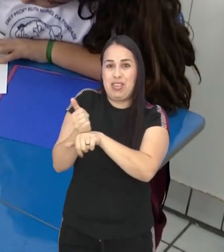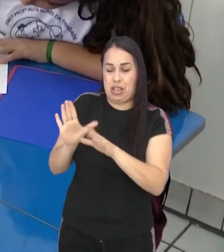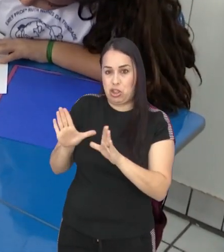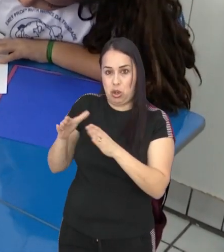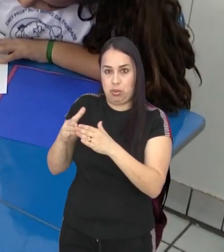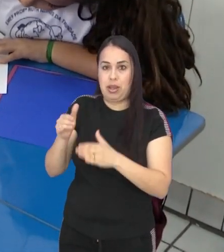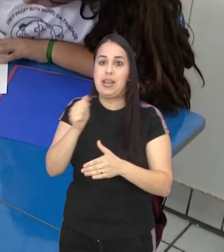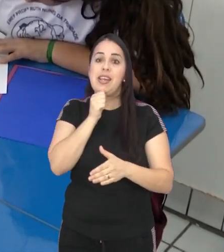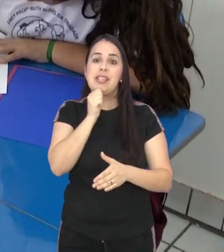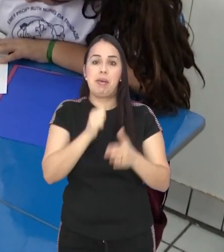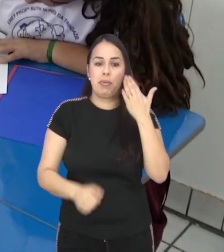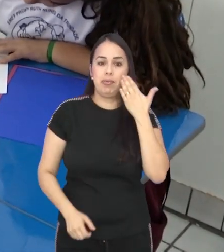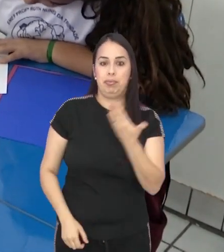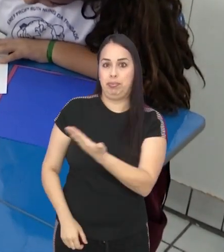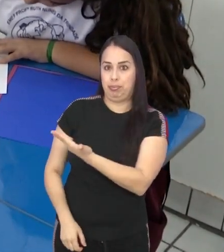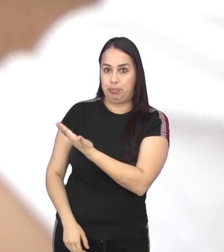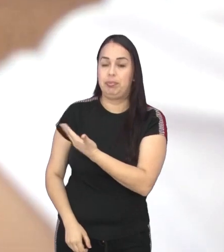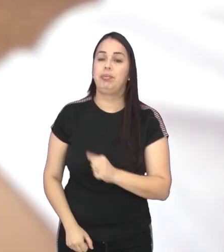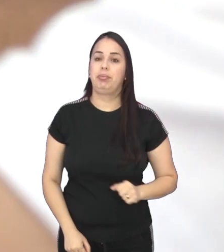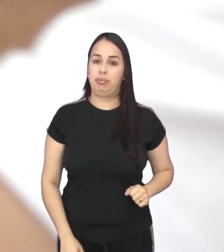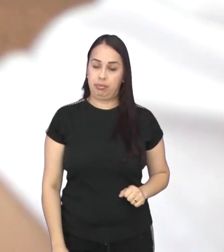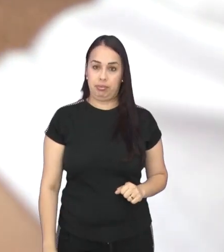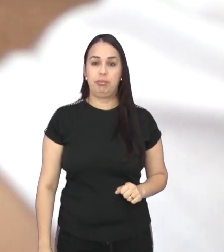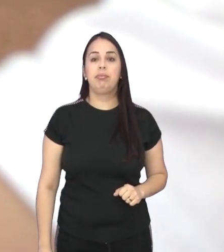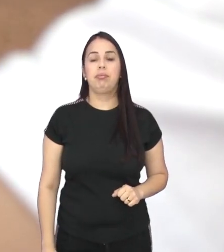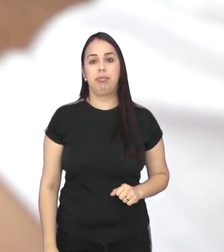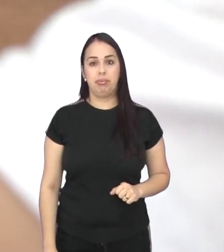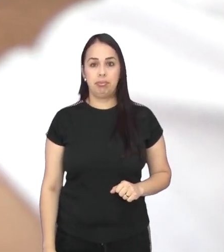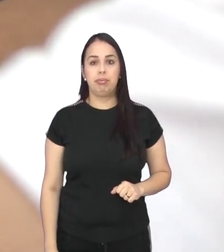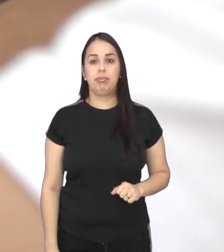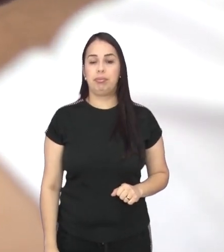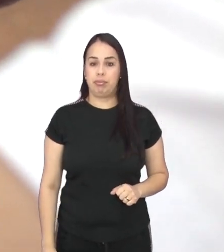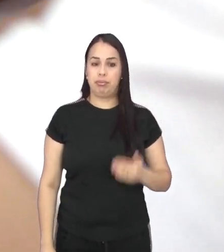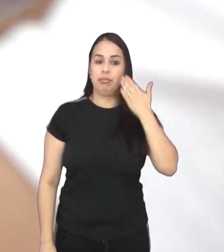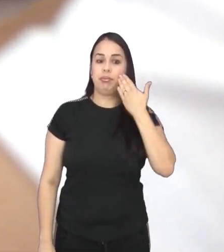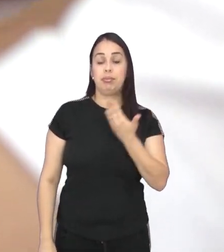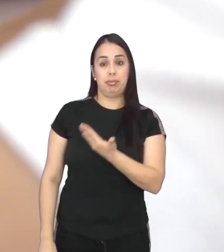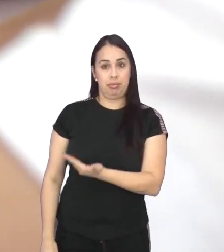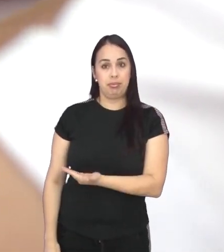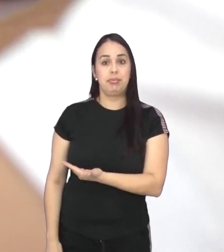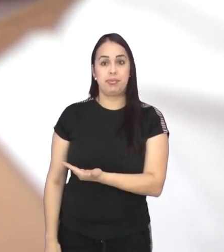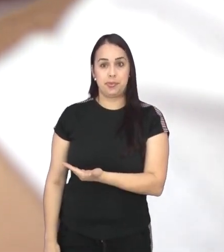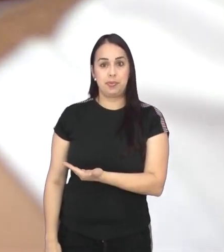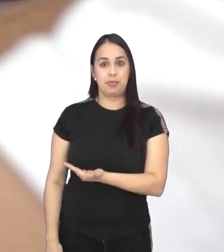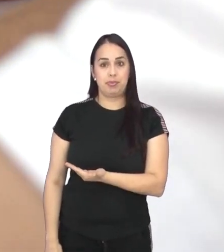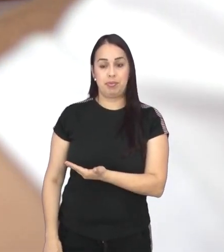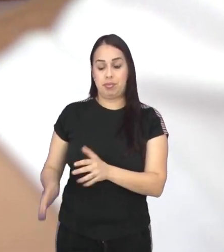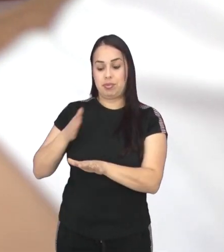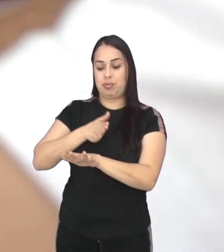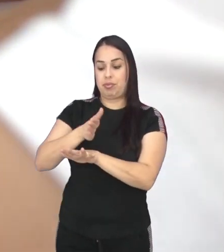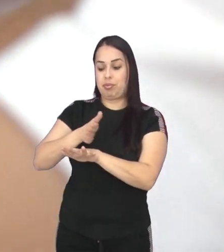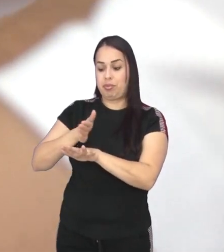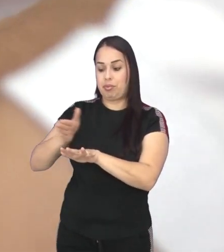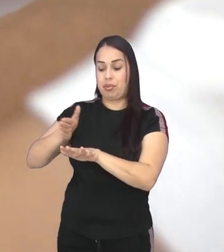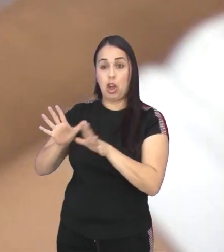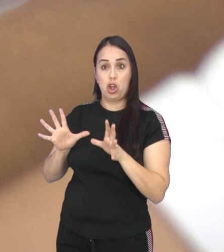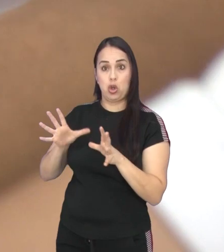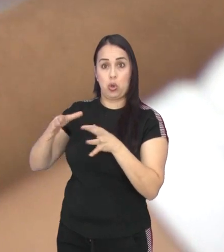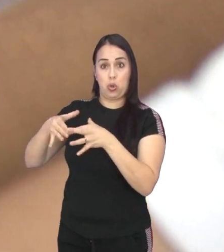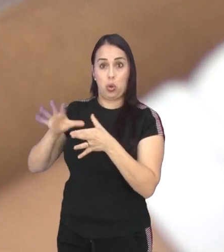apoio de equipes multidisciplinares, formadas por educadores, psicólogos, psicopedagogos, médicos